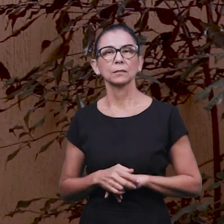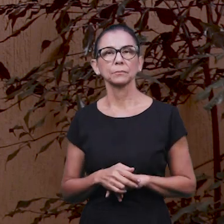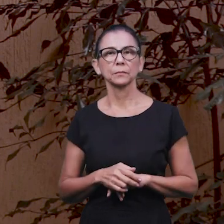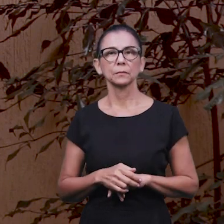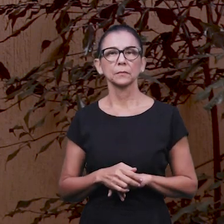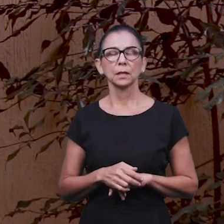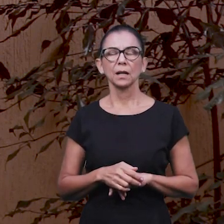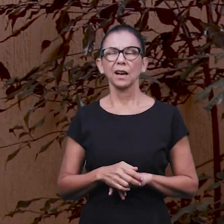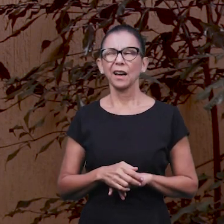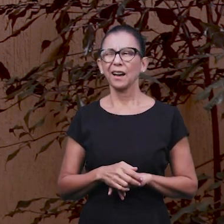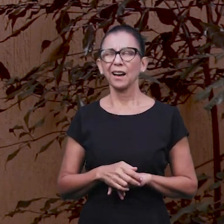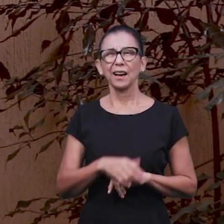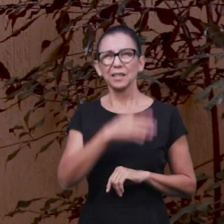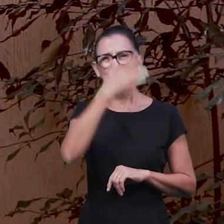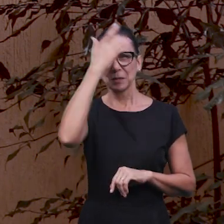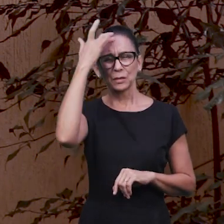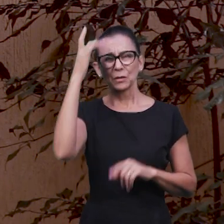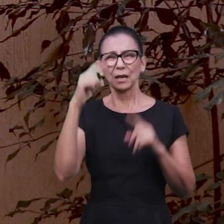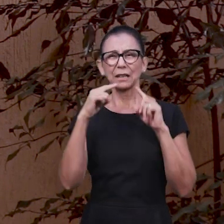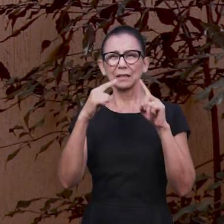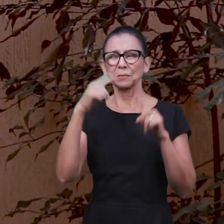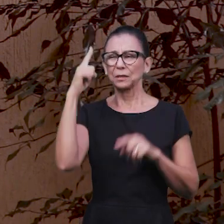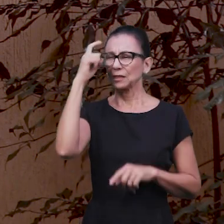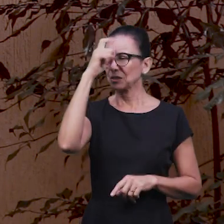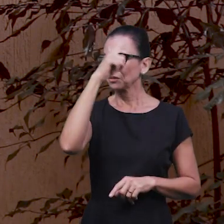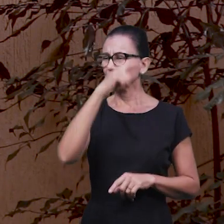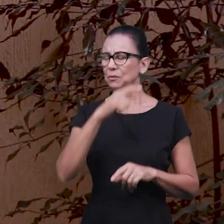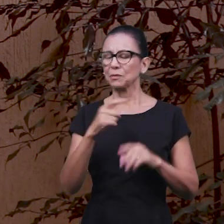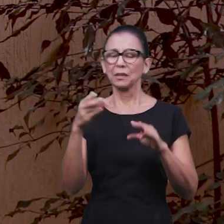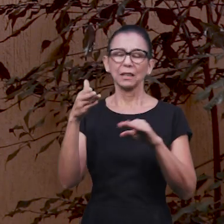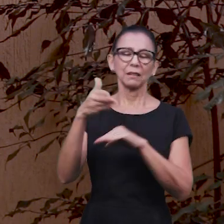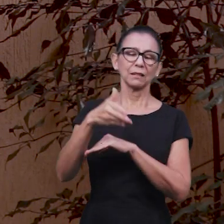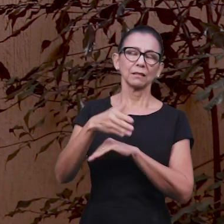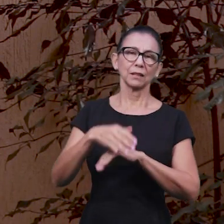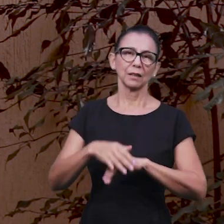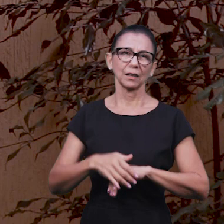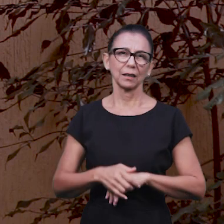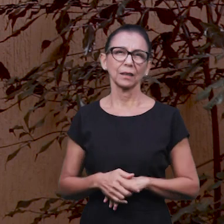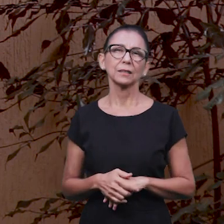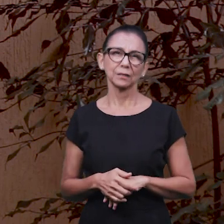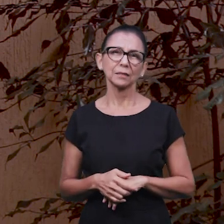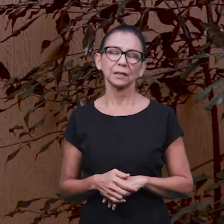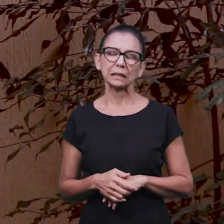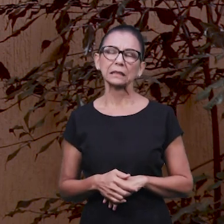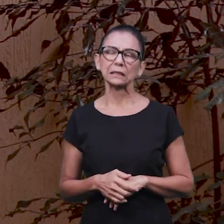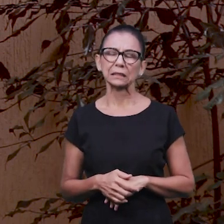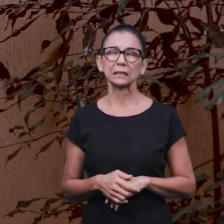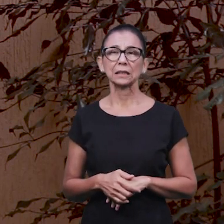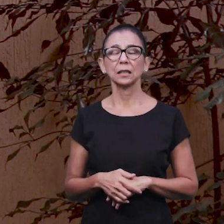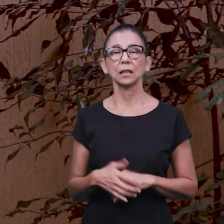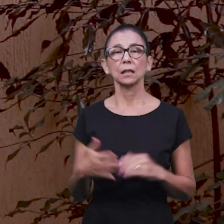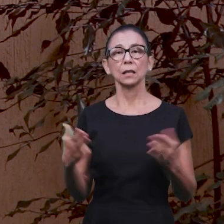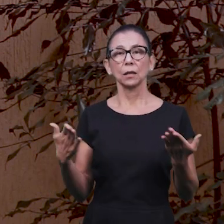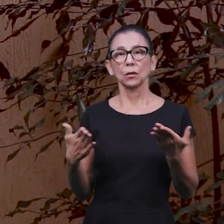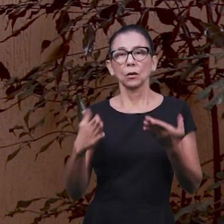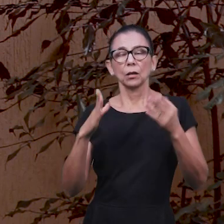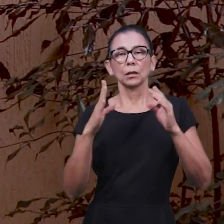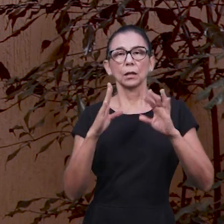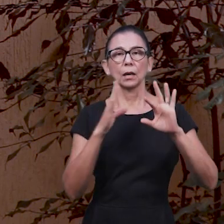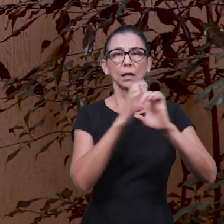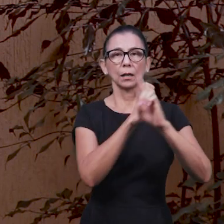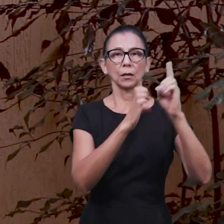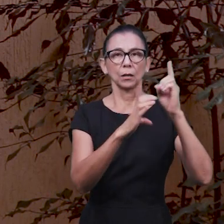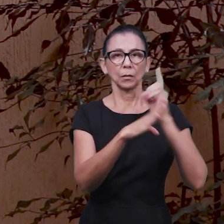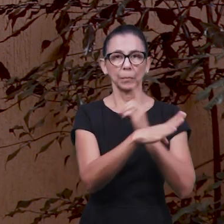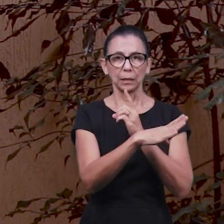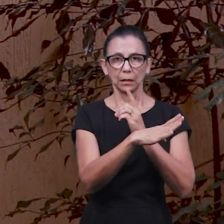muita dificuldade em acessar. Eu sei que agora as coisas estão muito mais rápidas porque o assunto ele é lançado na